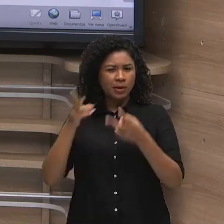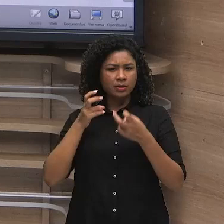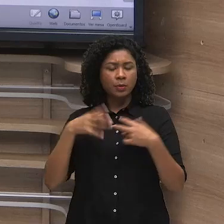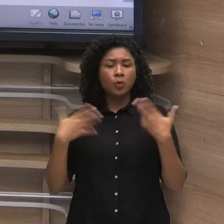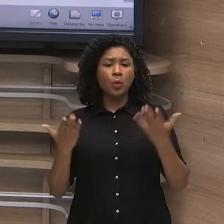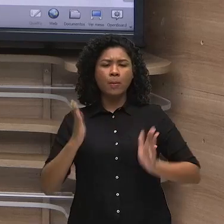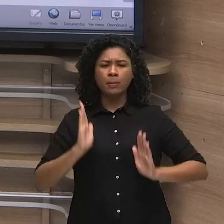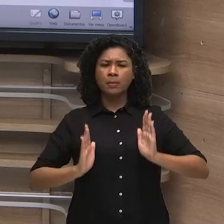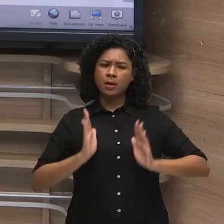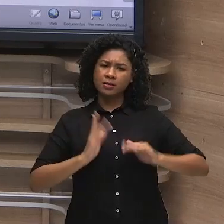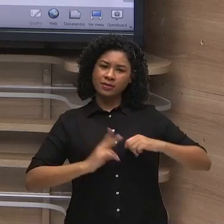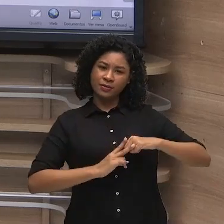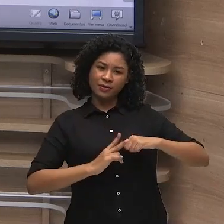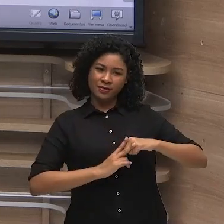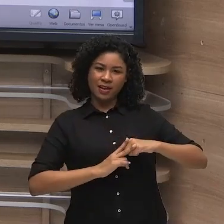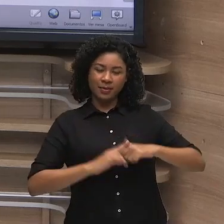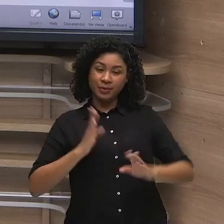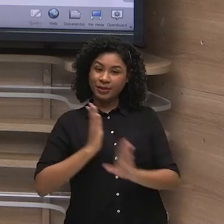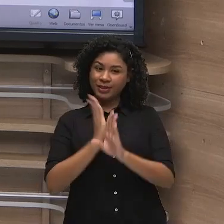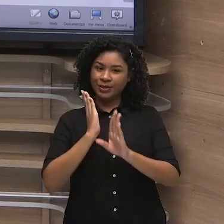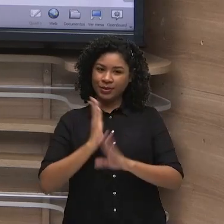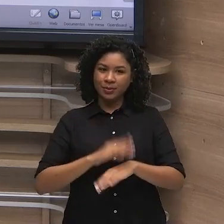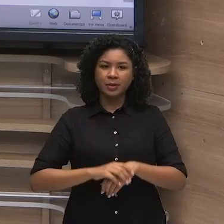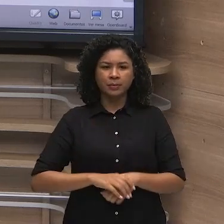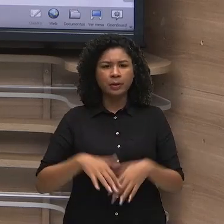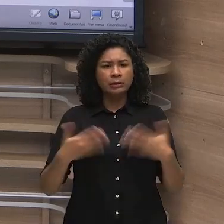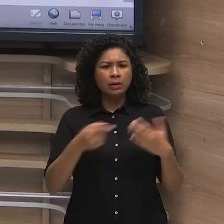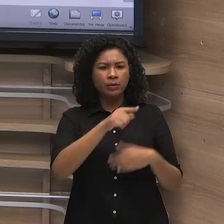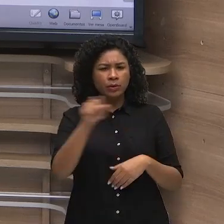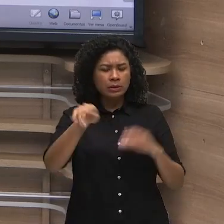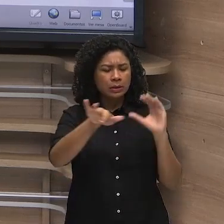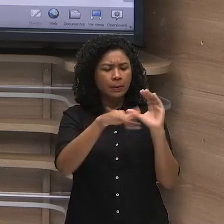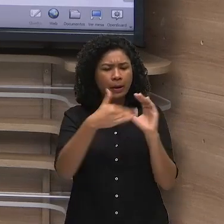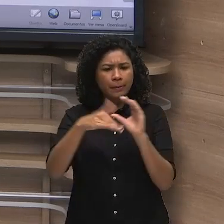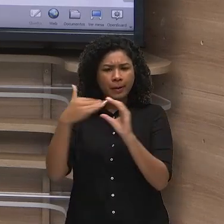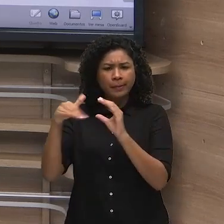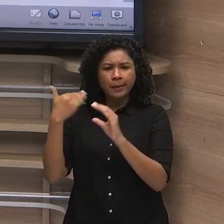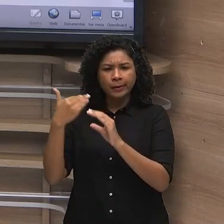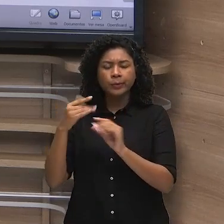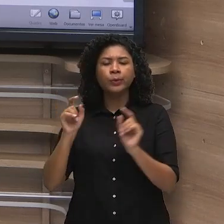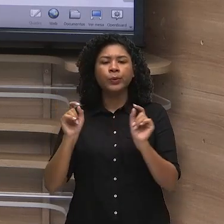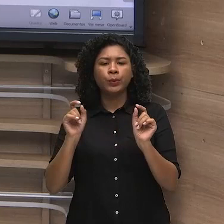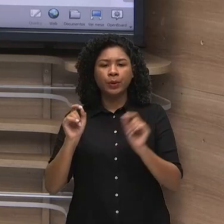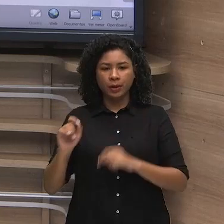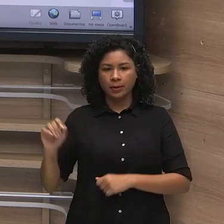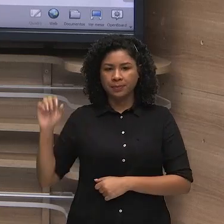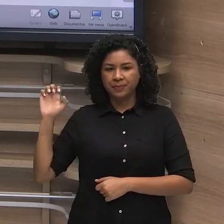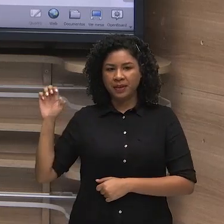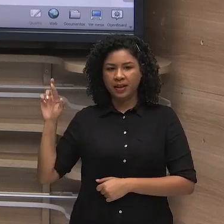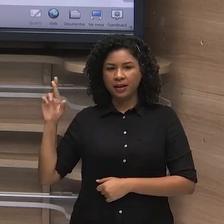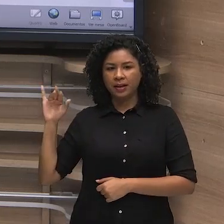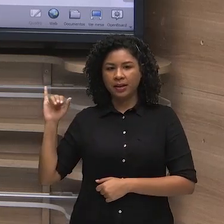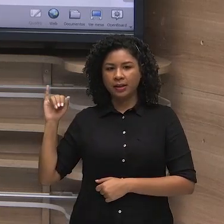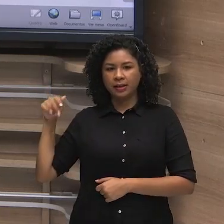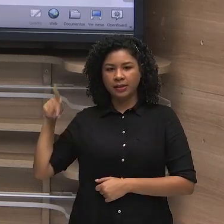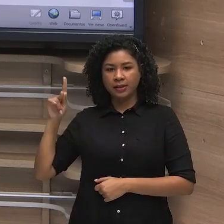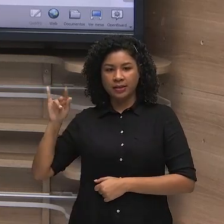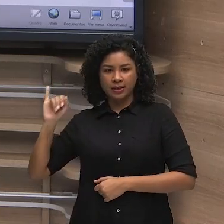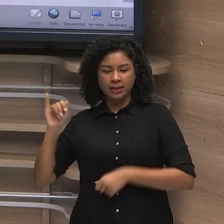aqui no nosso chat, nós estamos tendo aqui que vocês estão respondendo para nós o seguinte: o Eric e a